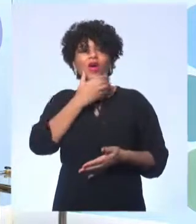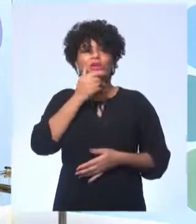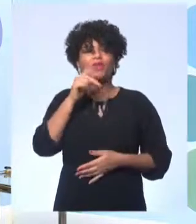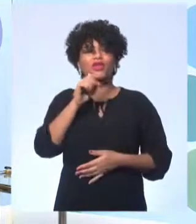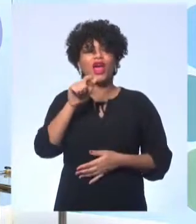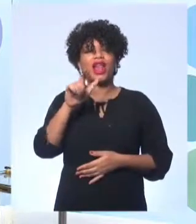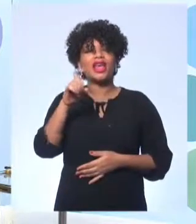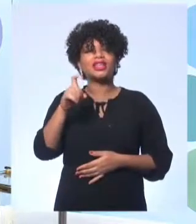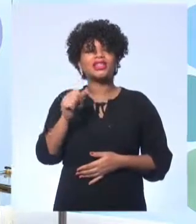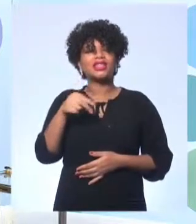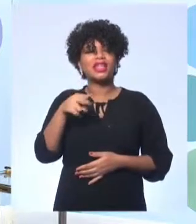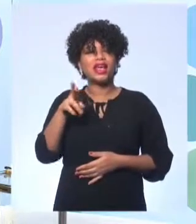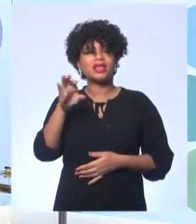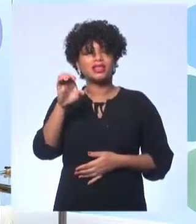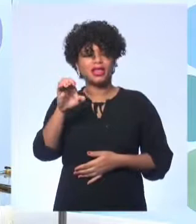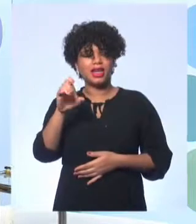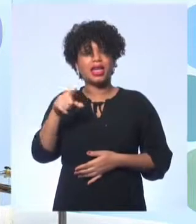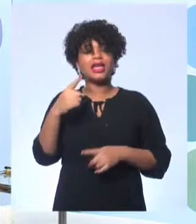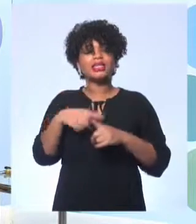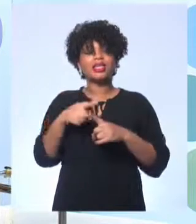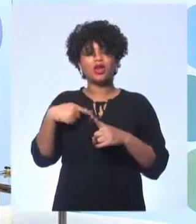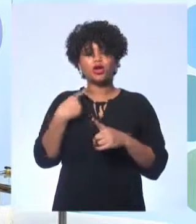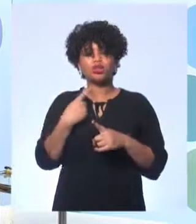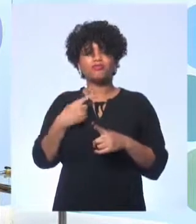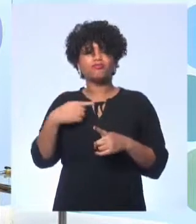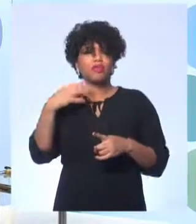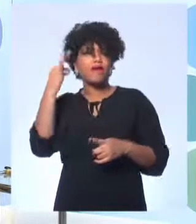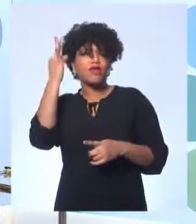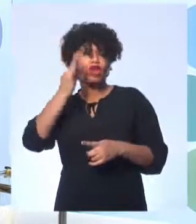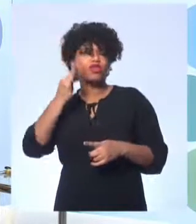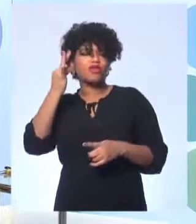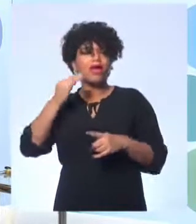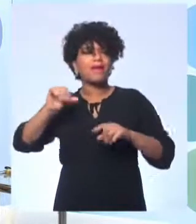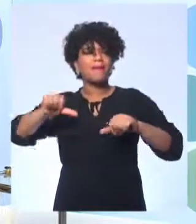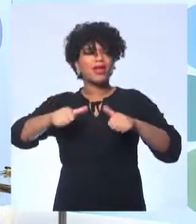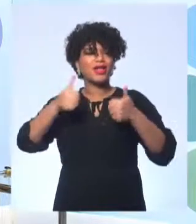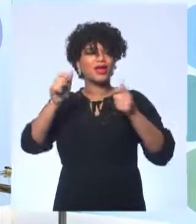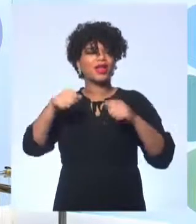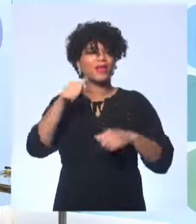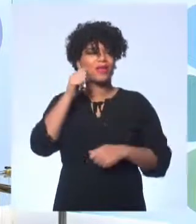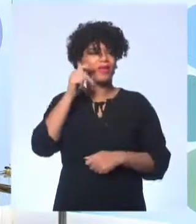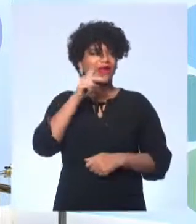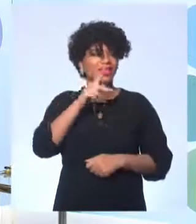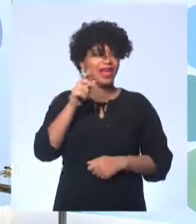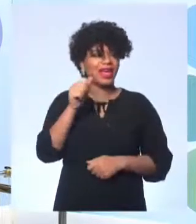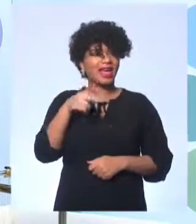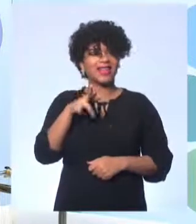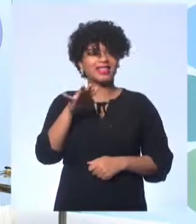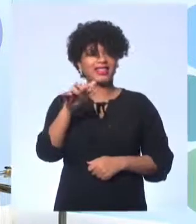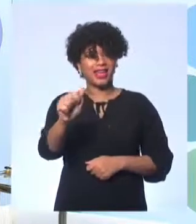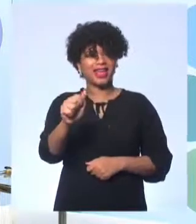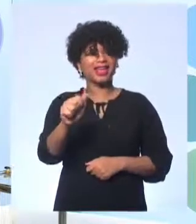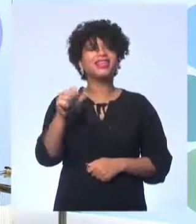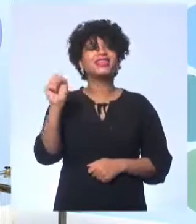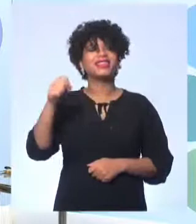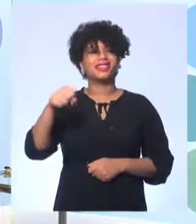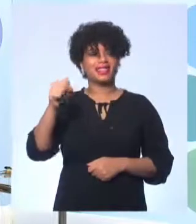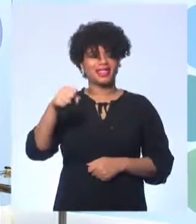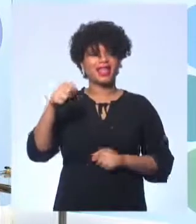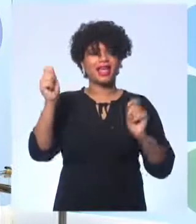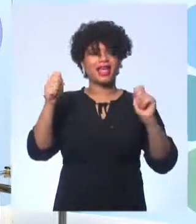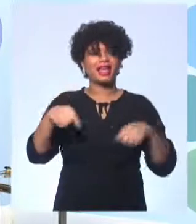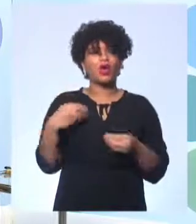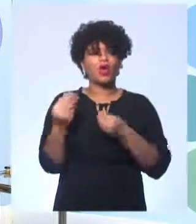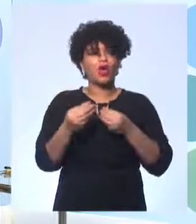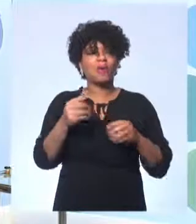Alexander, tudo que tem um objetivo filosófico busca o melhor. Professora Andréa, sim, seria possível, principalmente